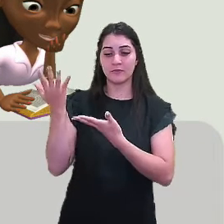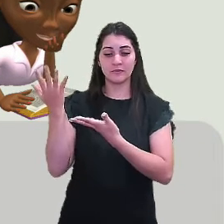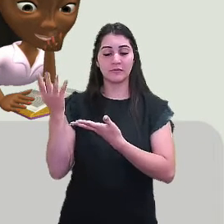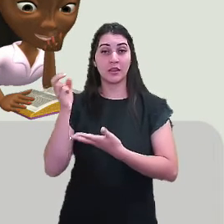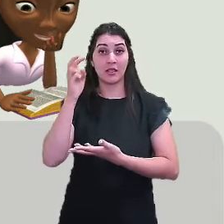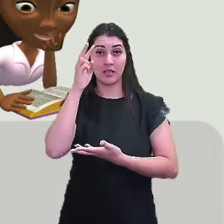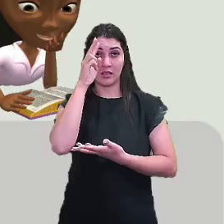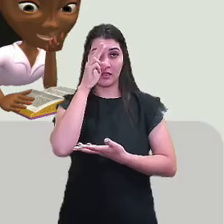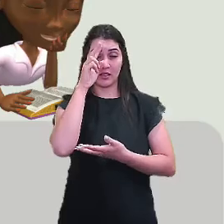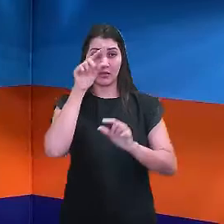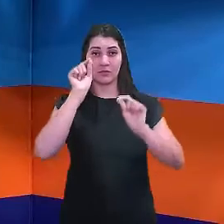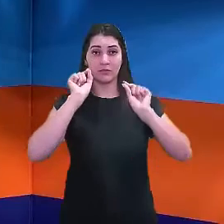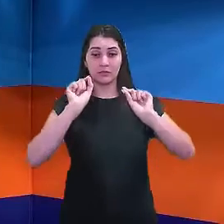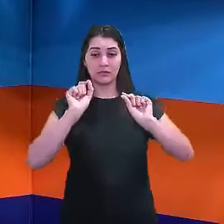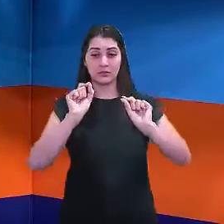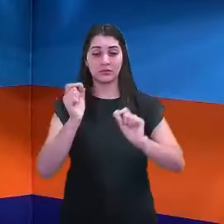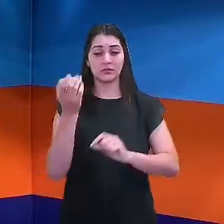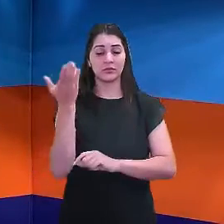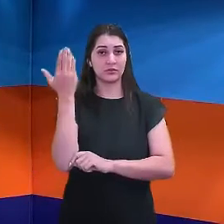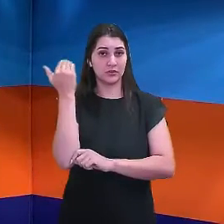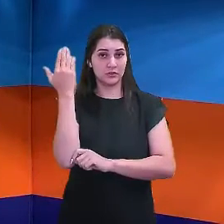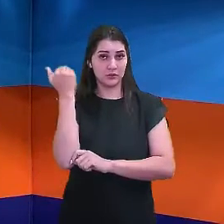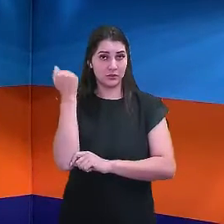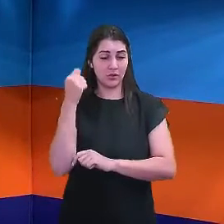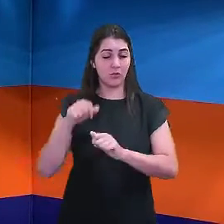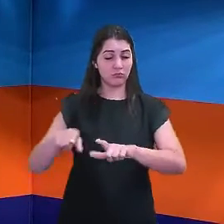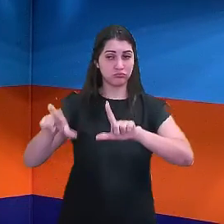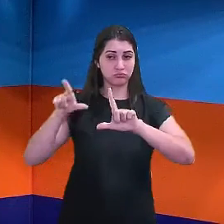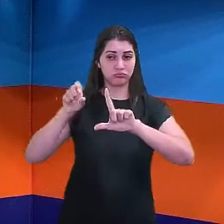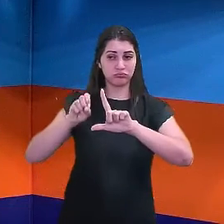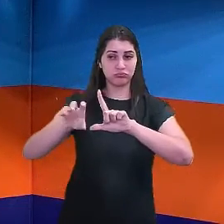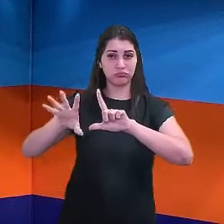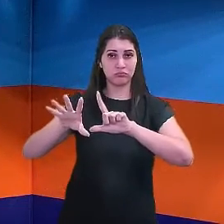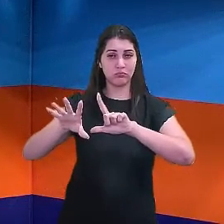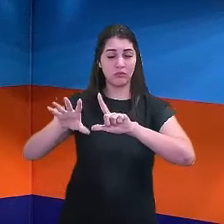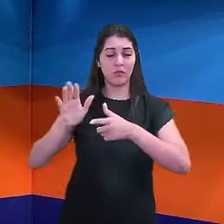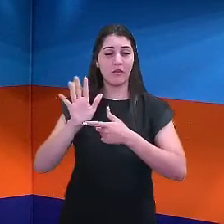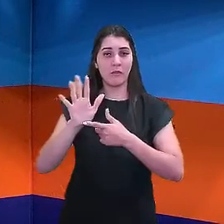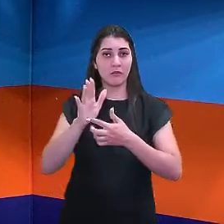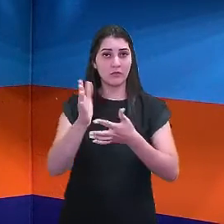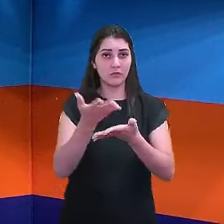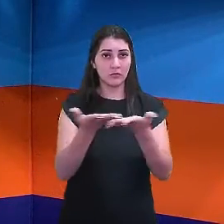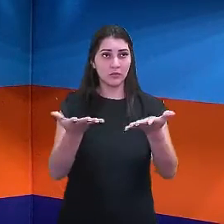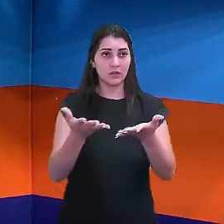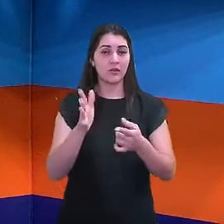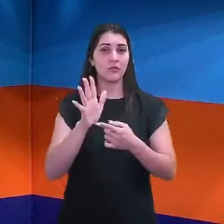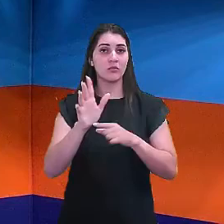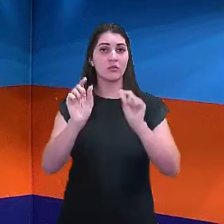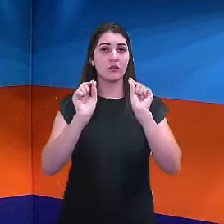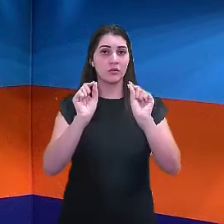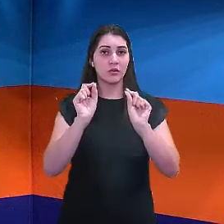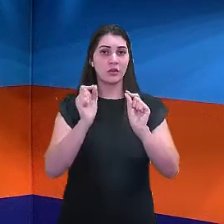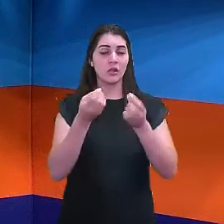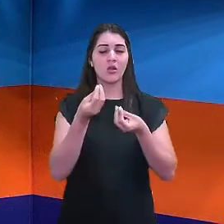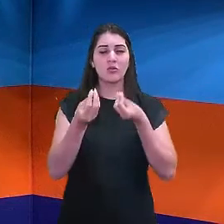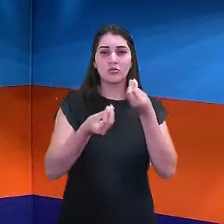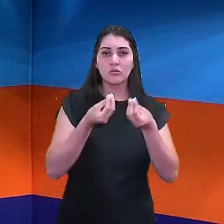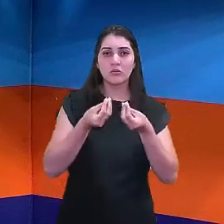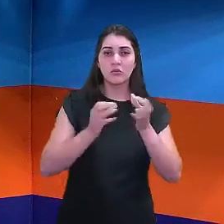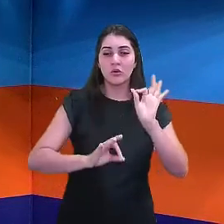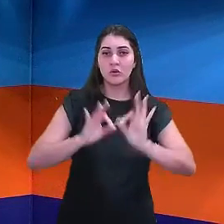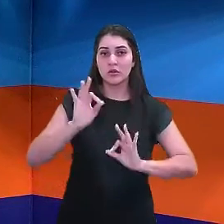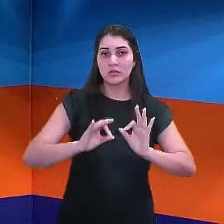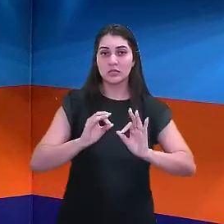Lembra que lá nos outros slides que eu passei aqui mostrando para vocês, eu coloquei assim, a formação do solo, como